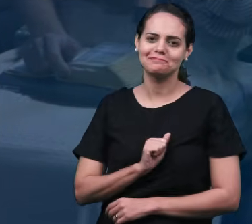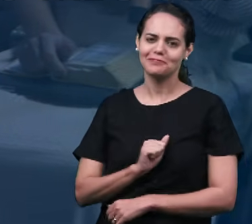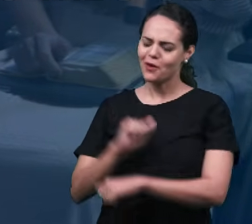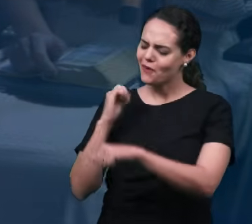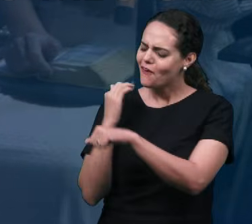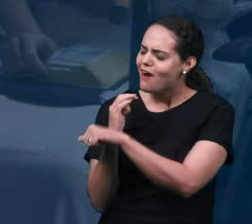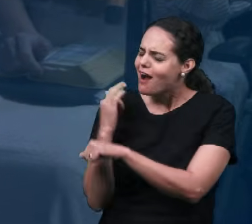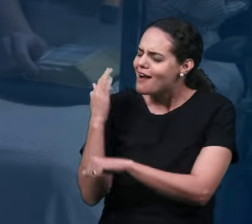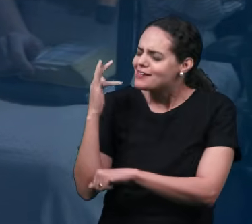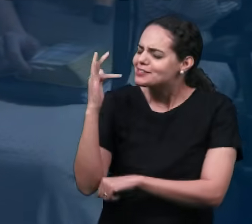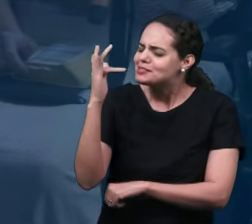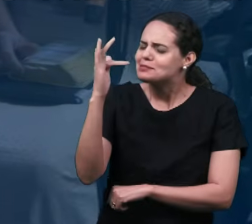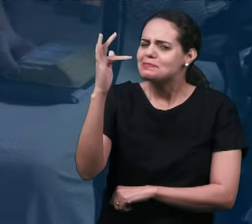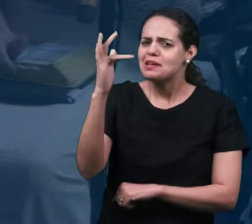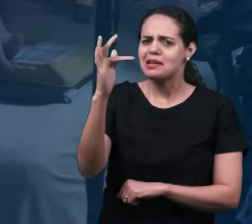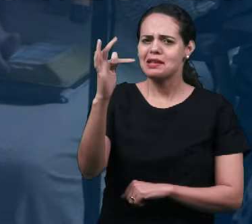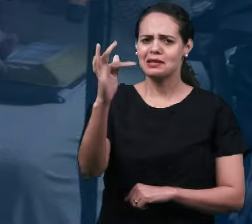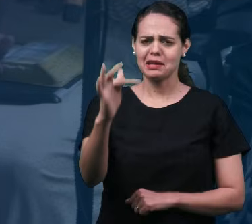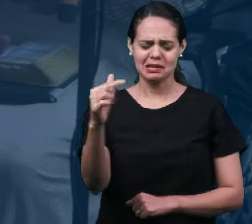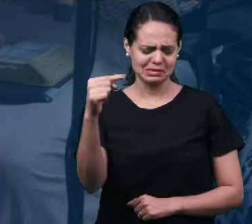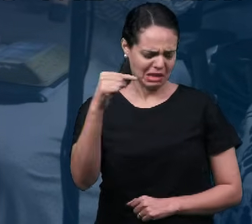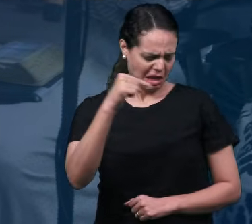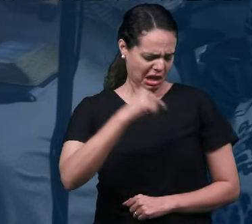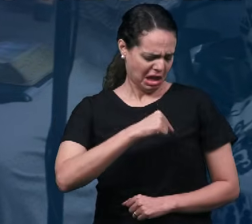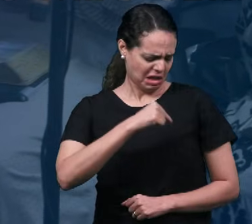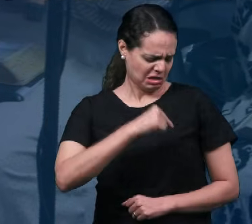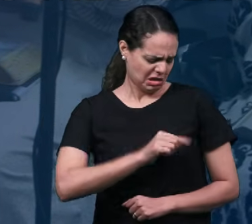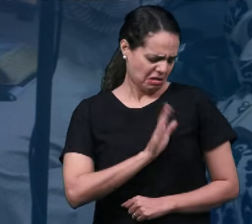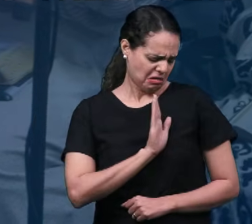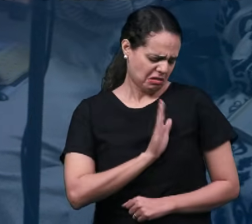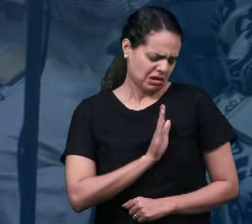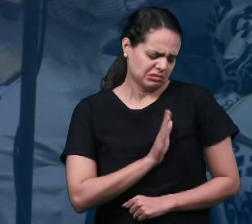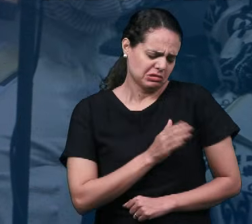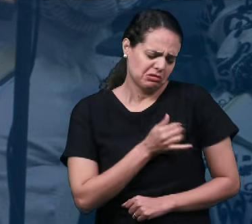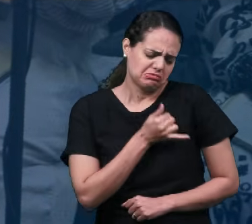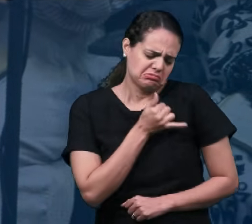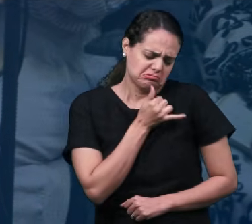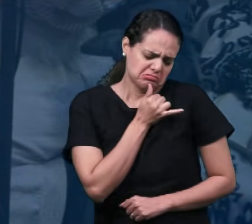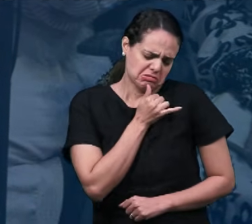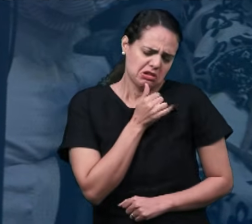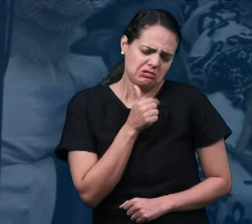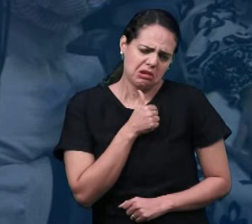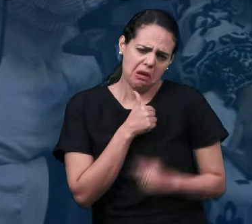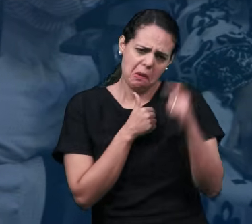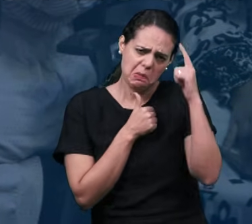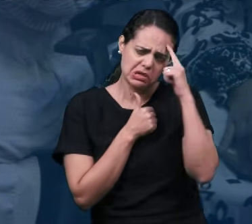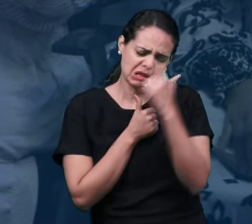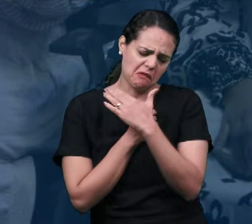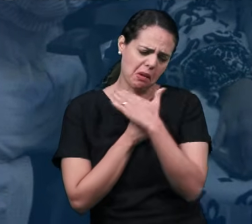amor. Cristo transformou a morte no